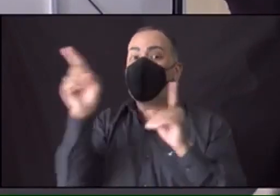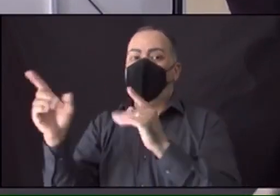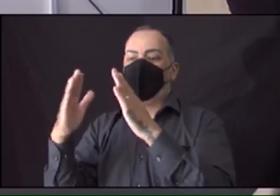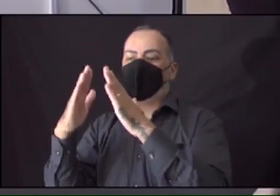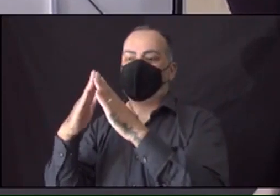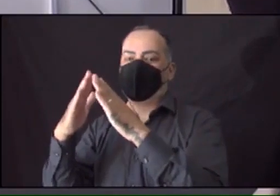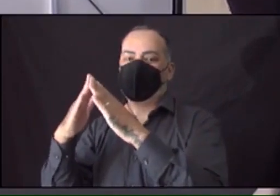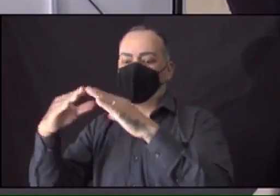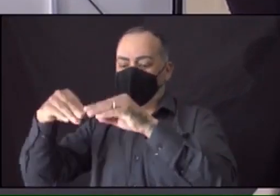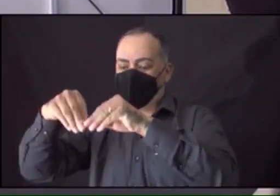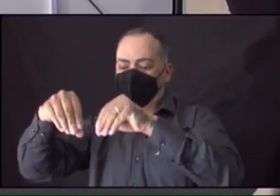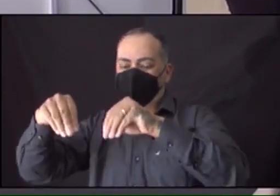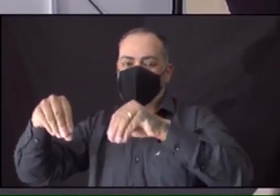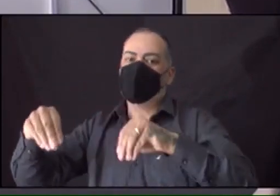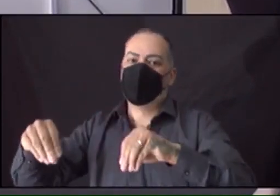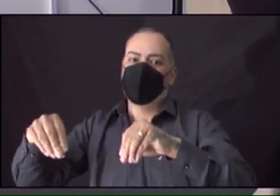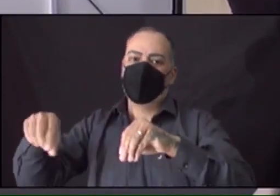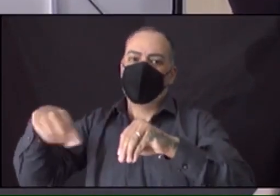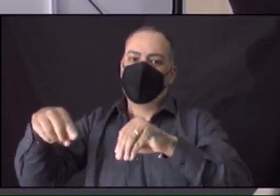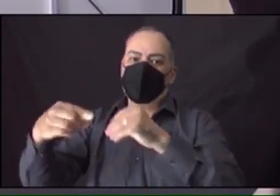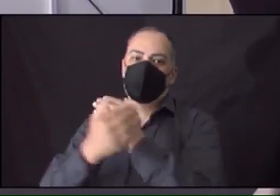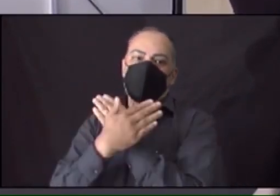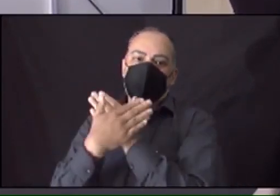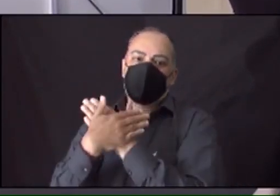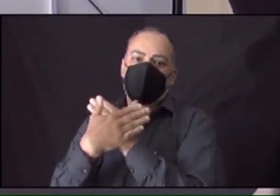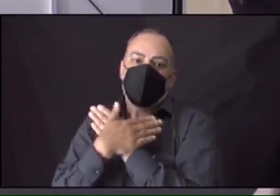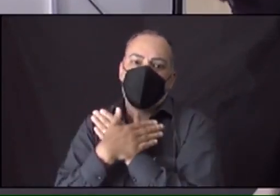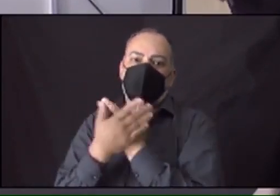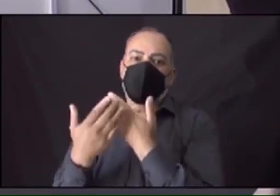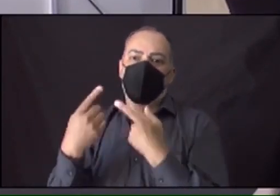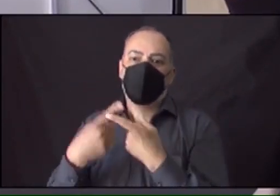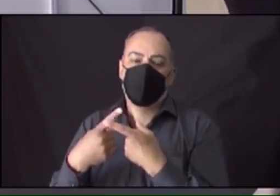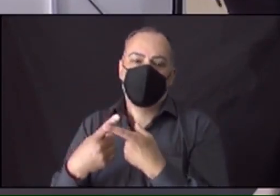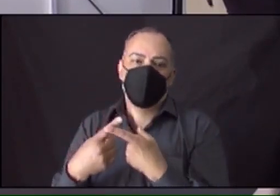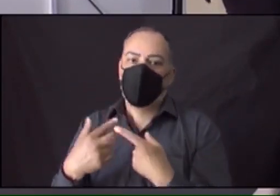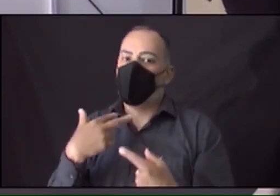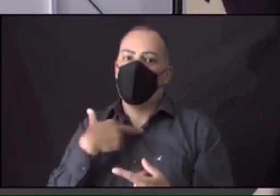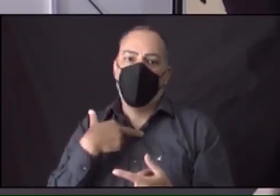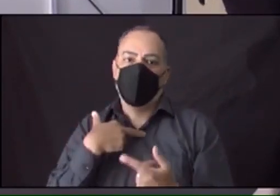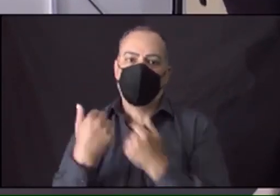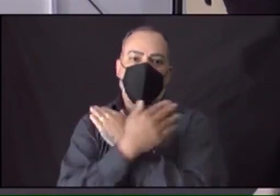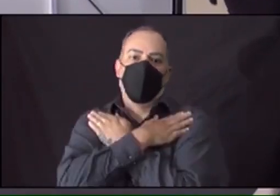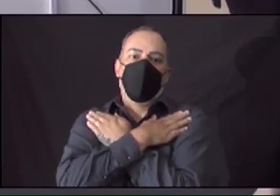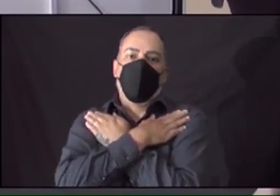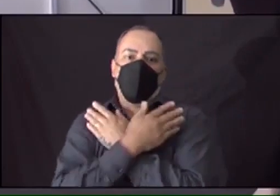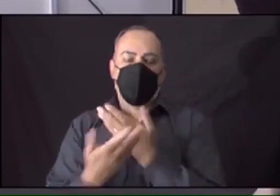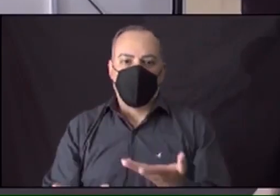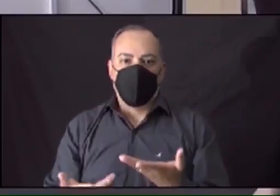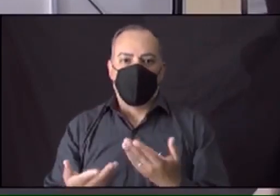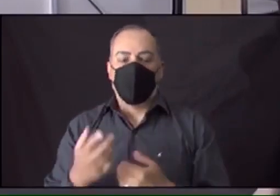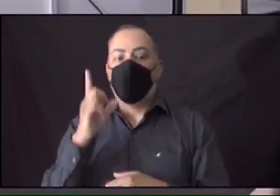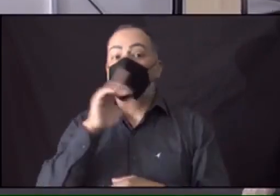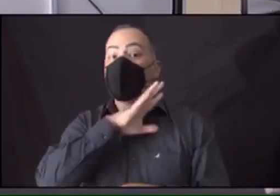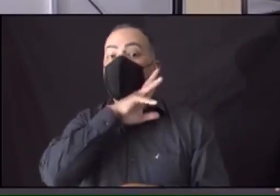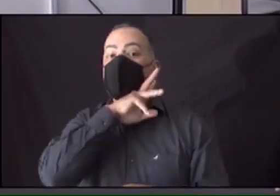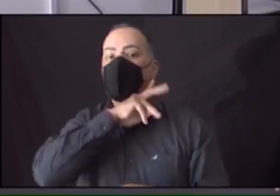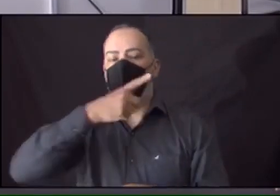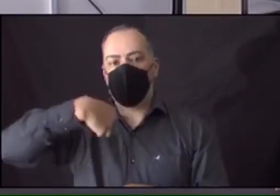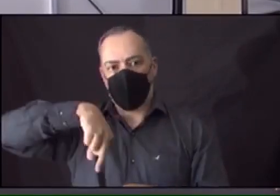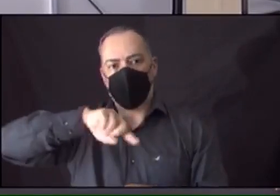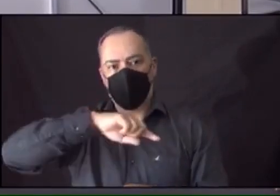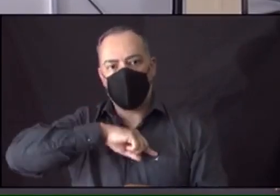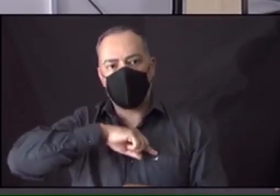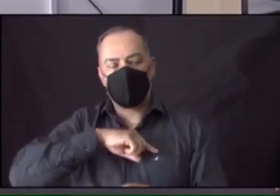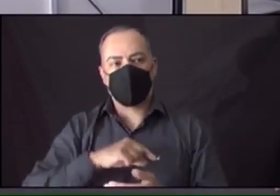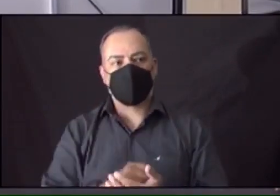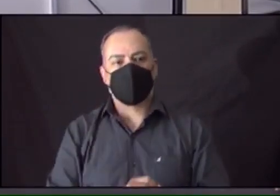porque não atende, não tá no período que é de transmissão. E isso, para nós, é muito ruim. Então, nesse